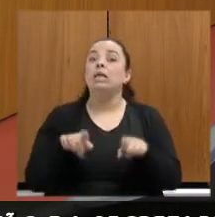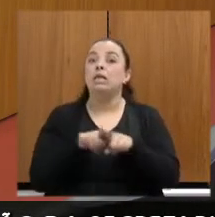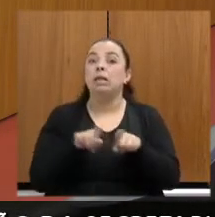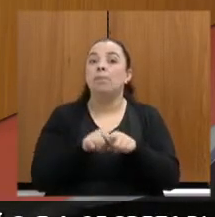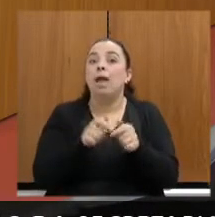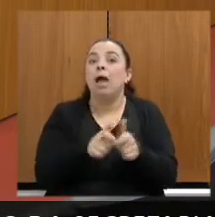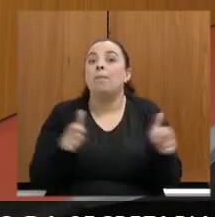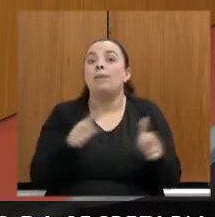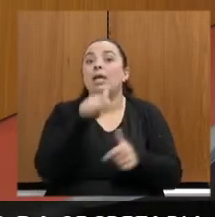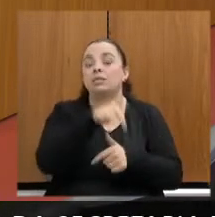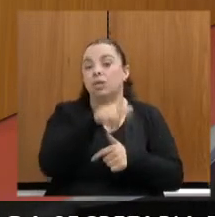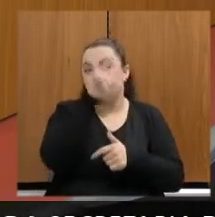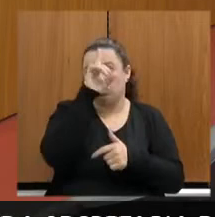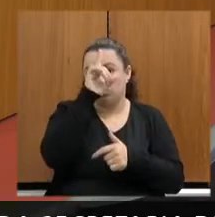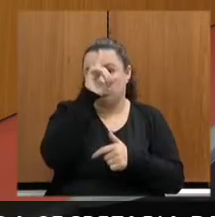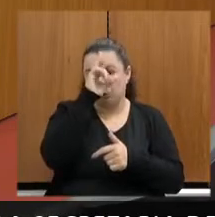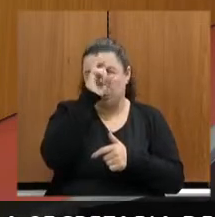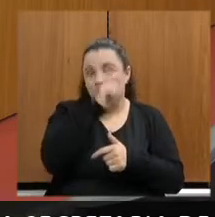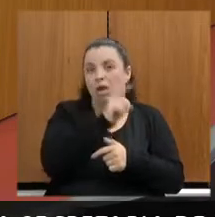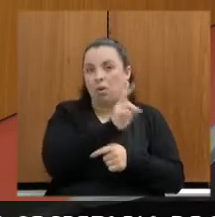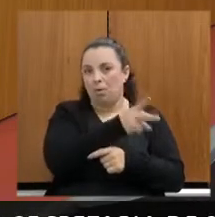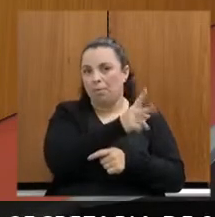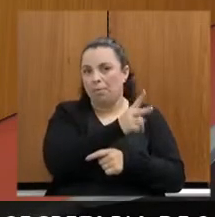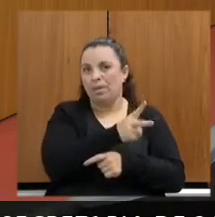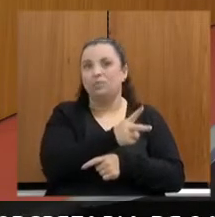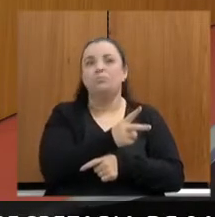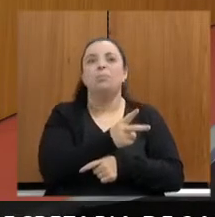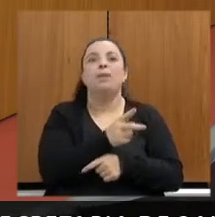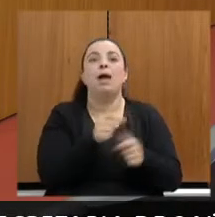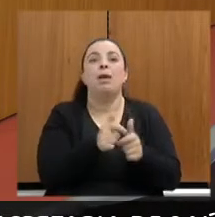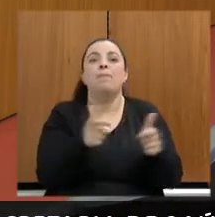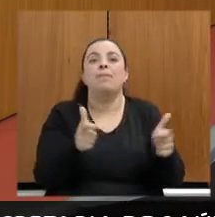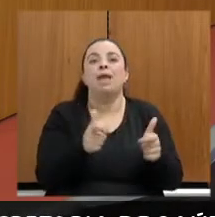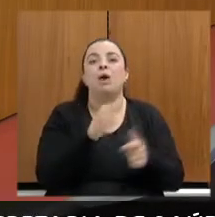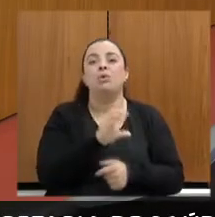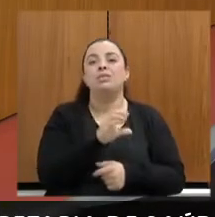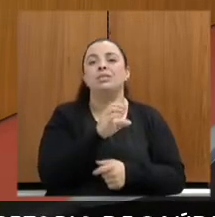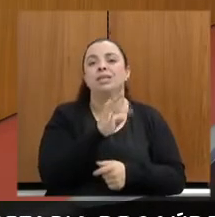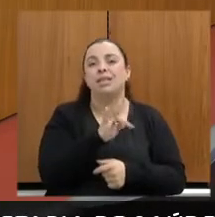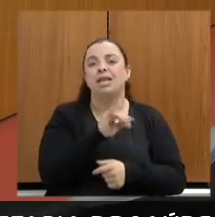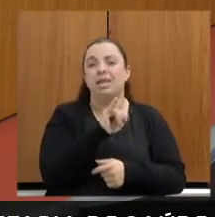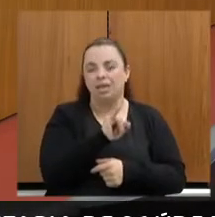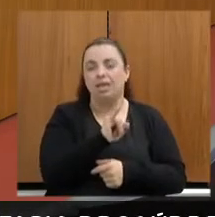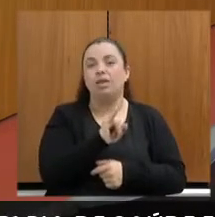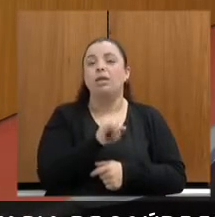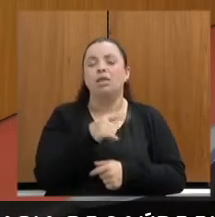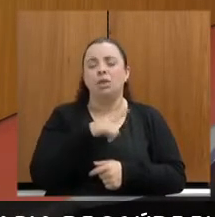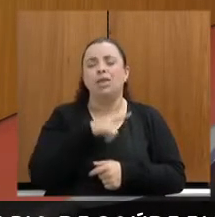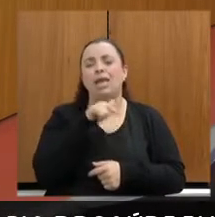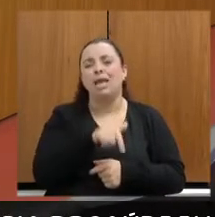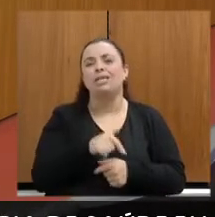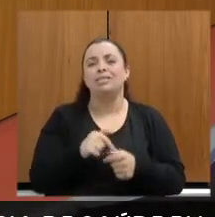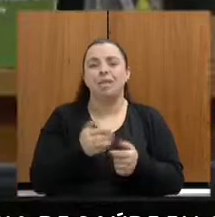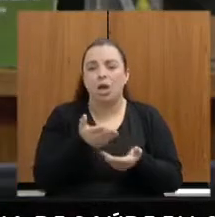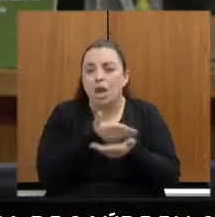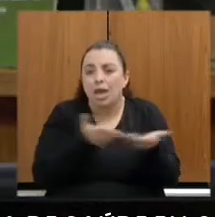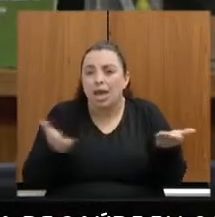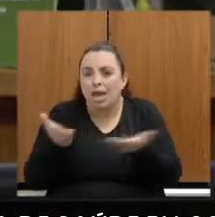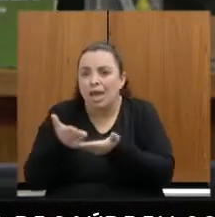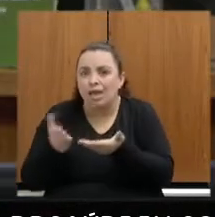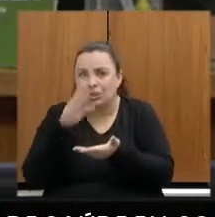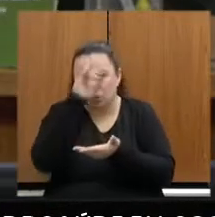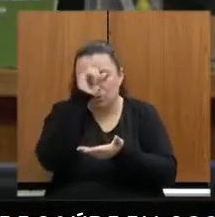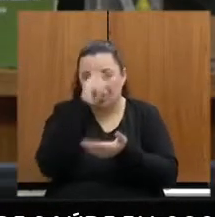que estaja com Dr para gente ampliar o setor de Queimados o bloco nós estamos aí criando essa grande rede quem vai ser